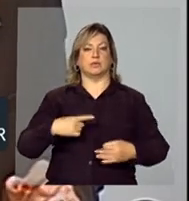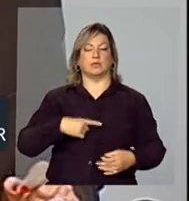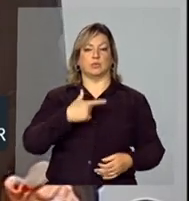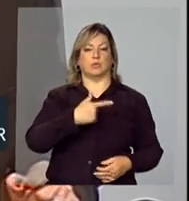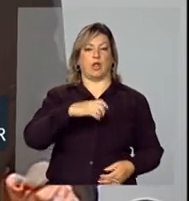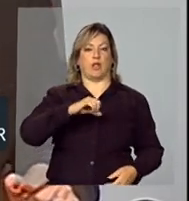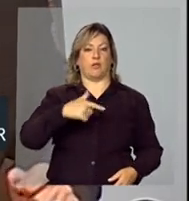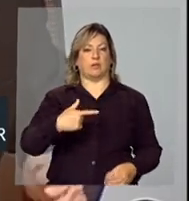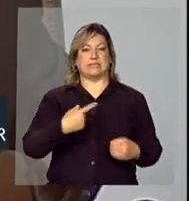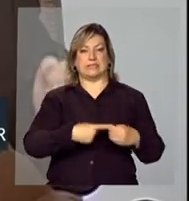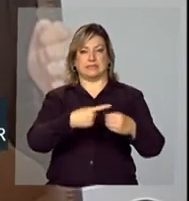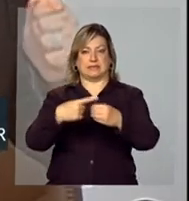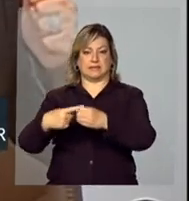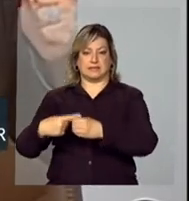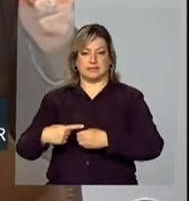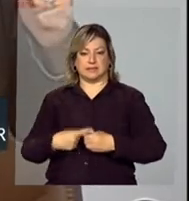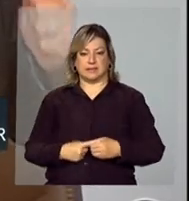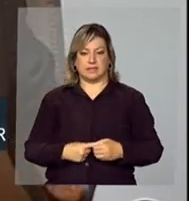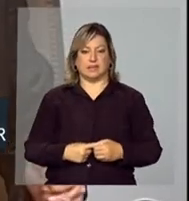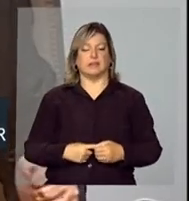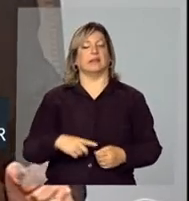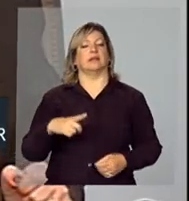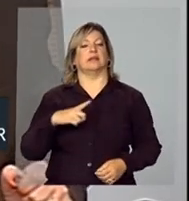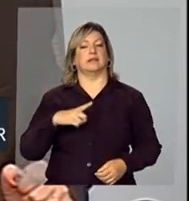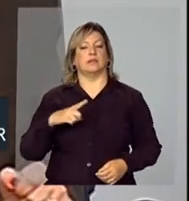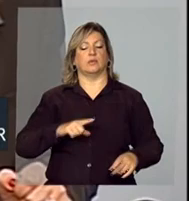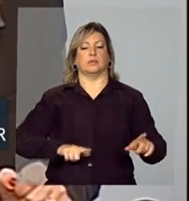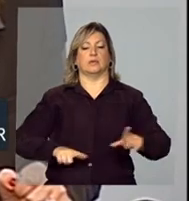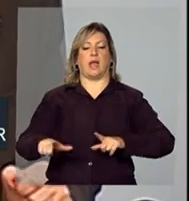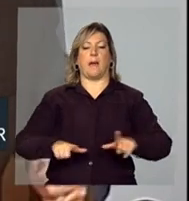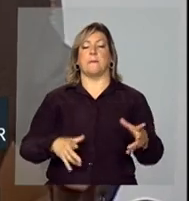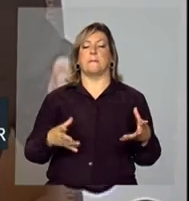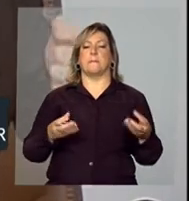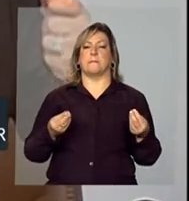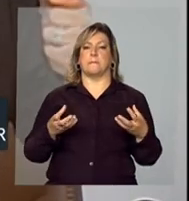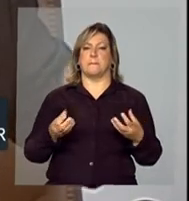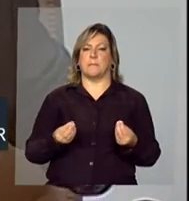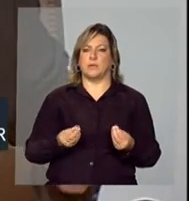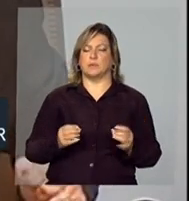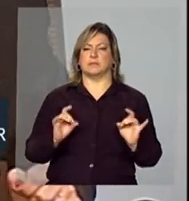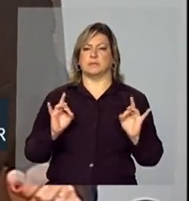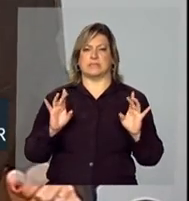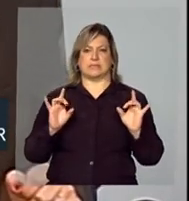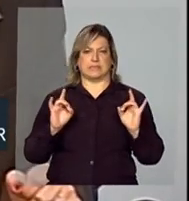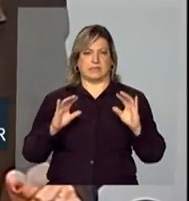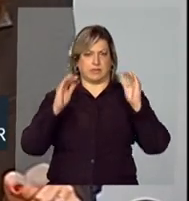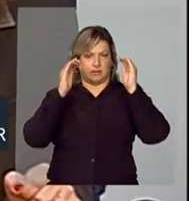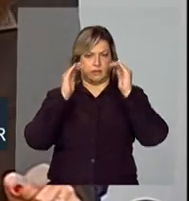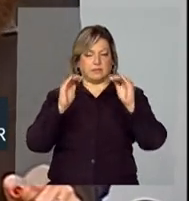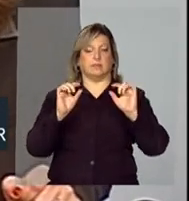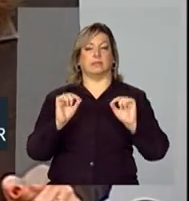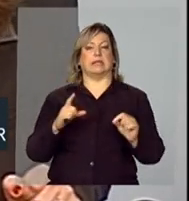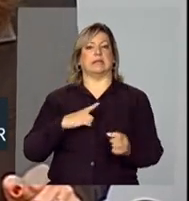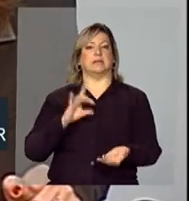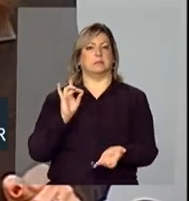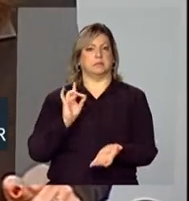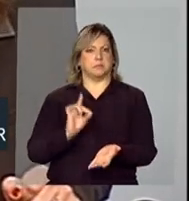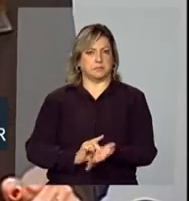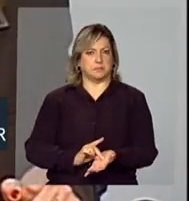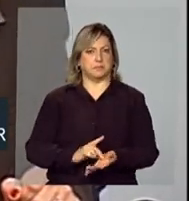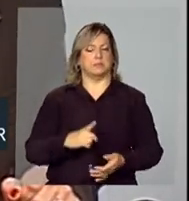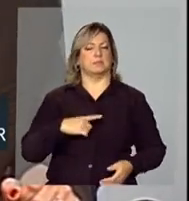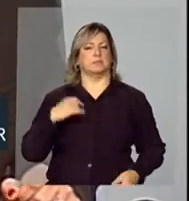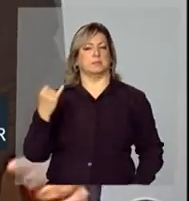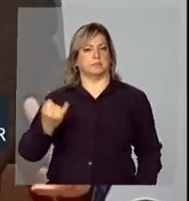e um trabalho é muito respeitoso um trabalho é que tem uma legitimidade